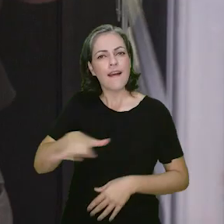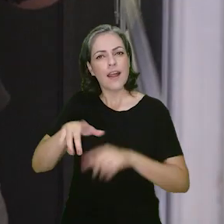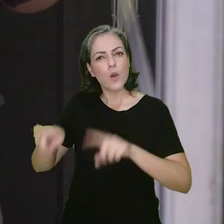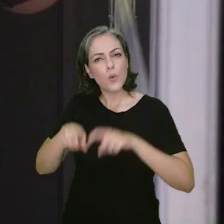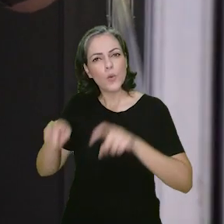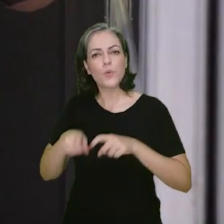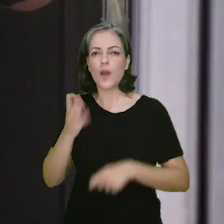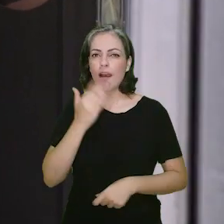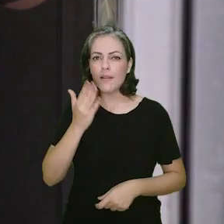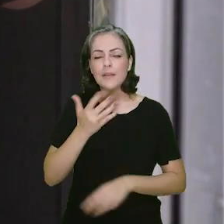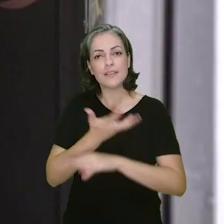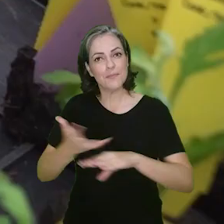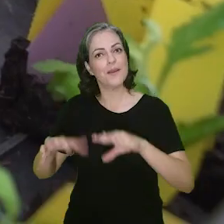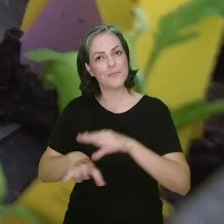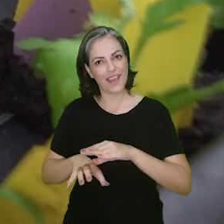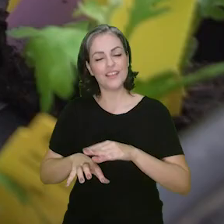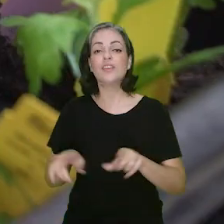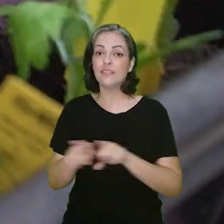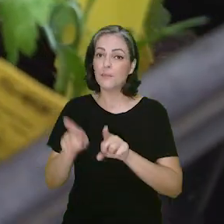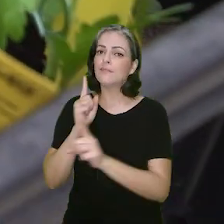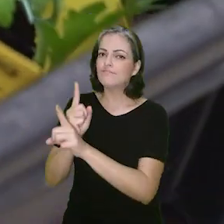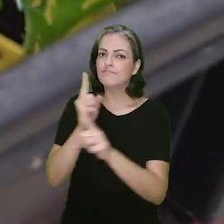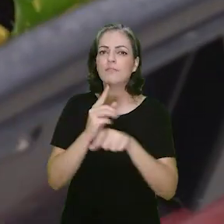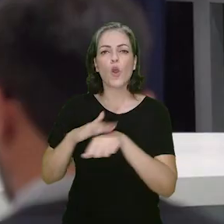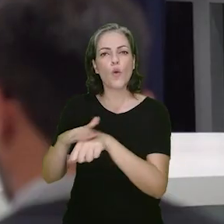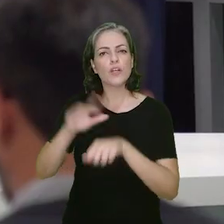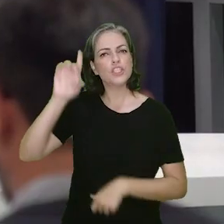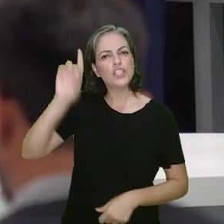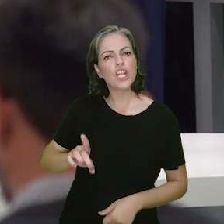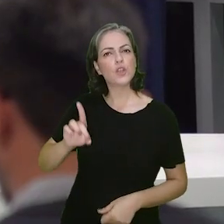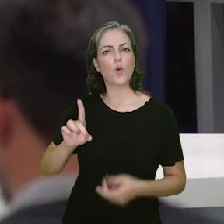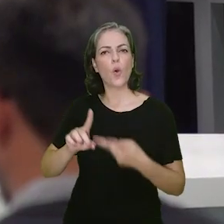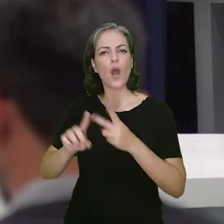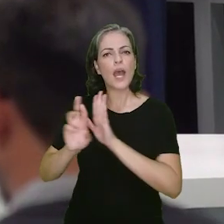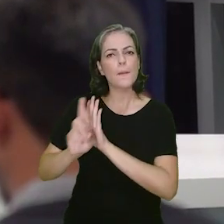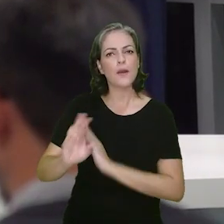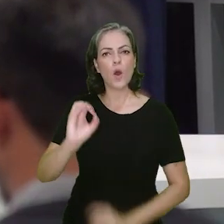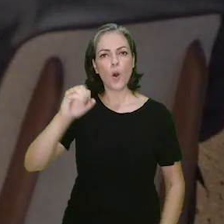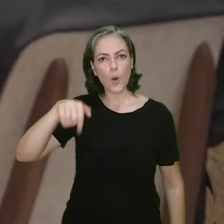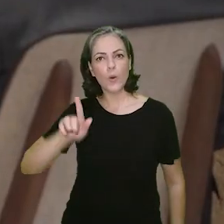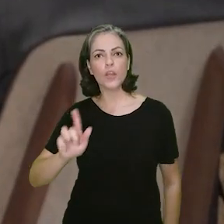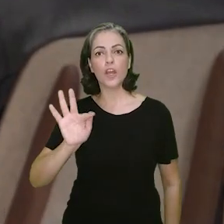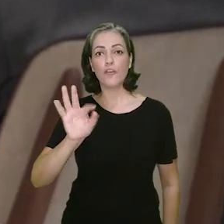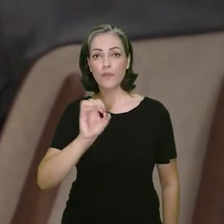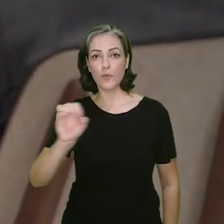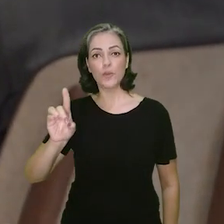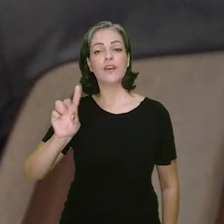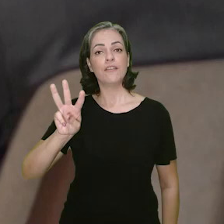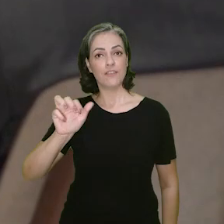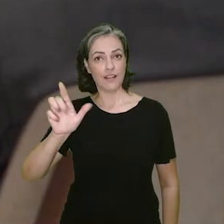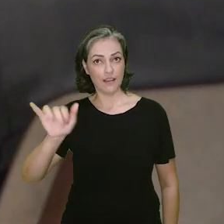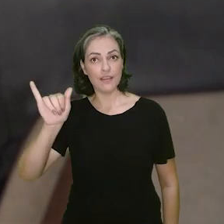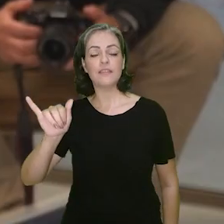de agricultura, alimentação e meio ambiente, também conversamos com diretores e representantes da ONG Food Valley,